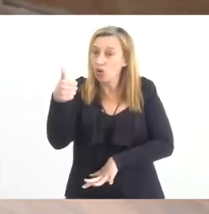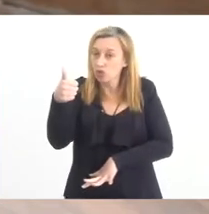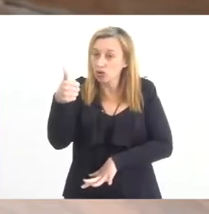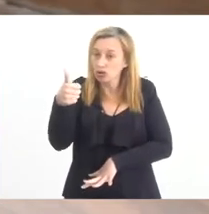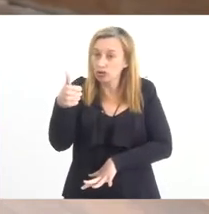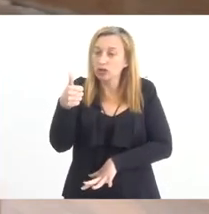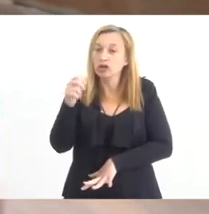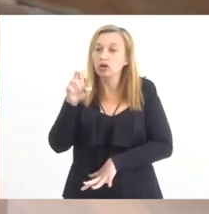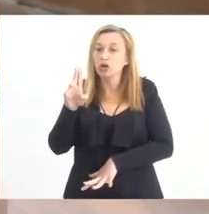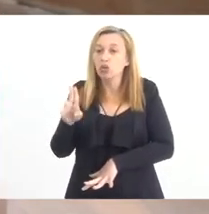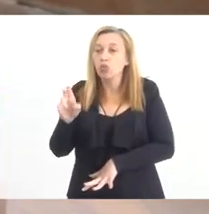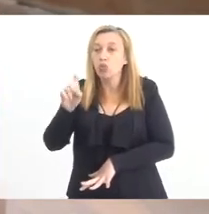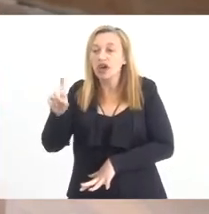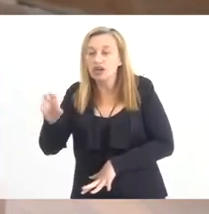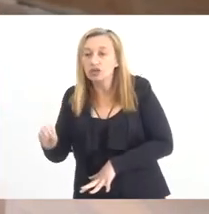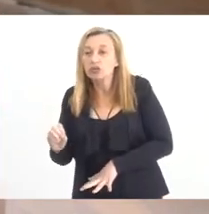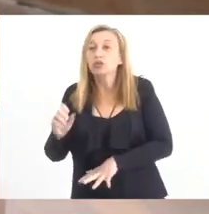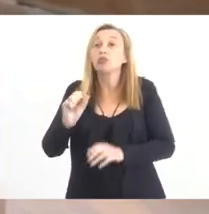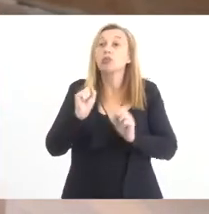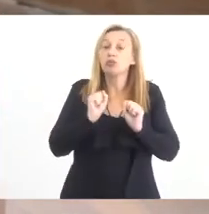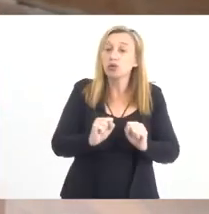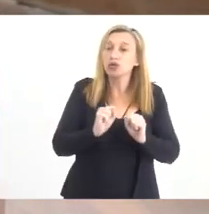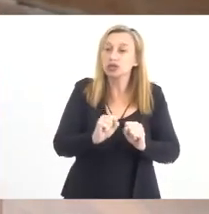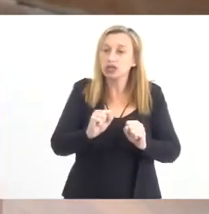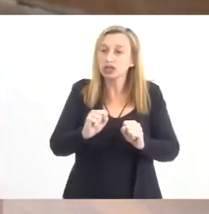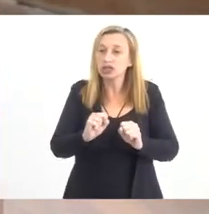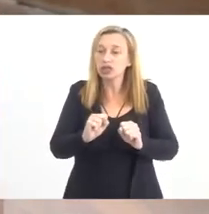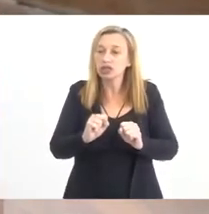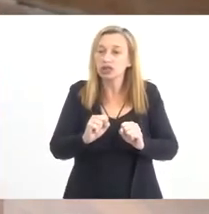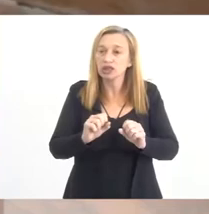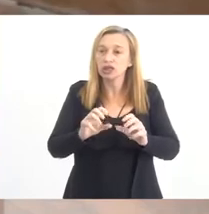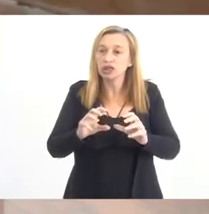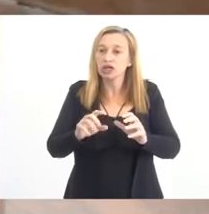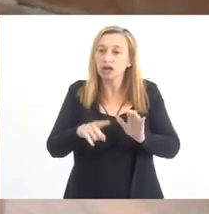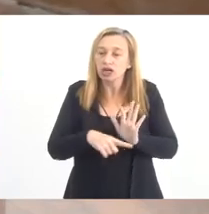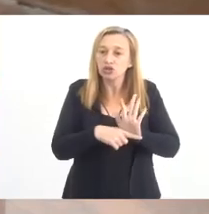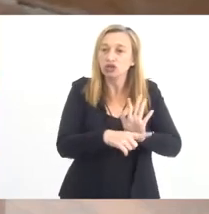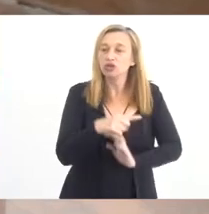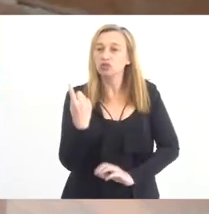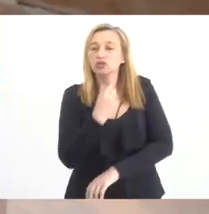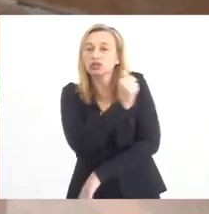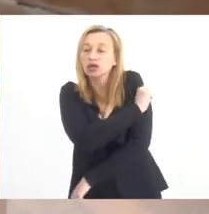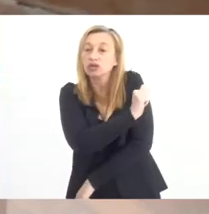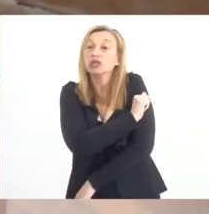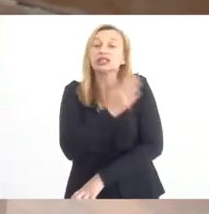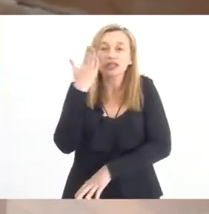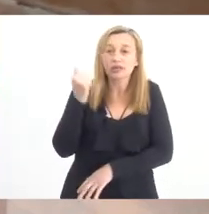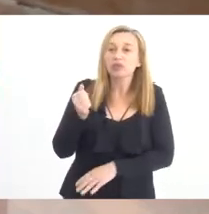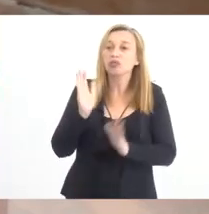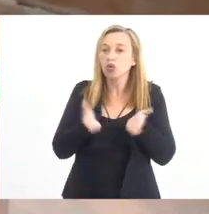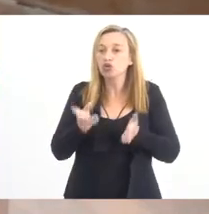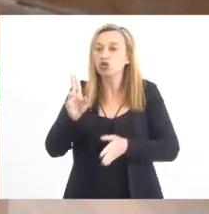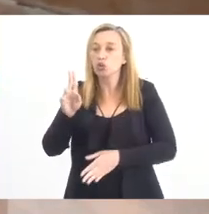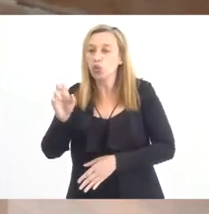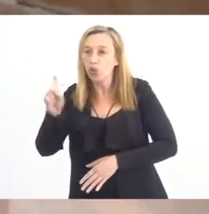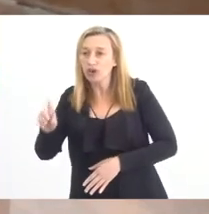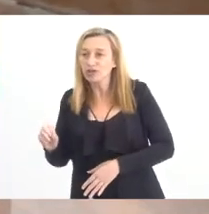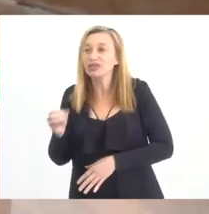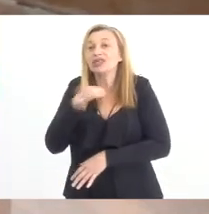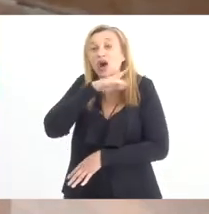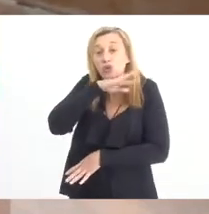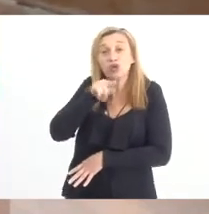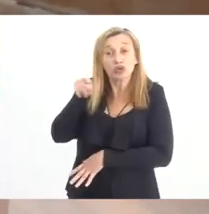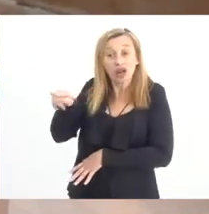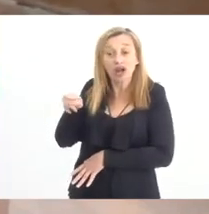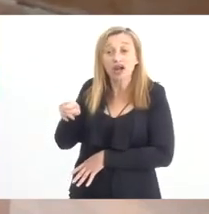para o UESO para poder colocar os nossos alunos. A gente sabe hoje que a UESO está precária e